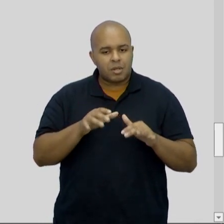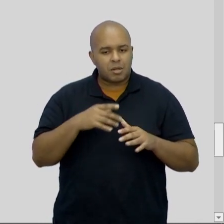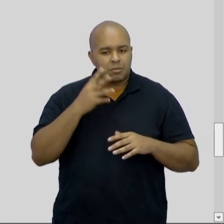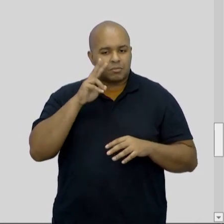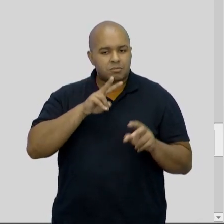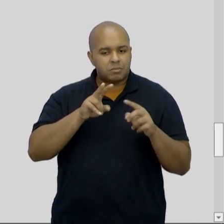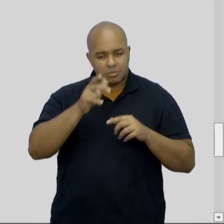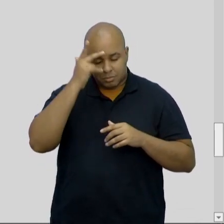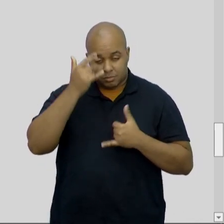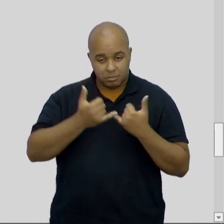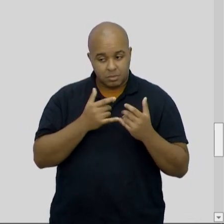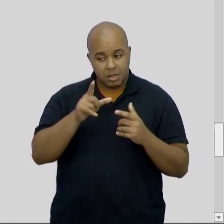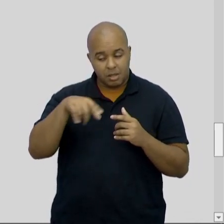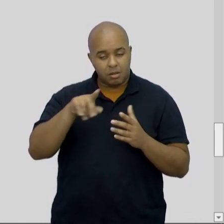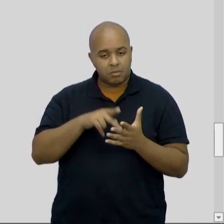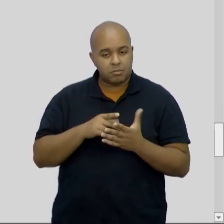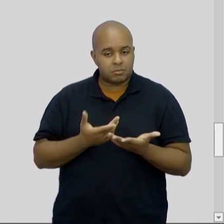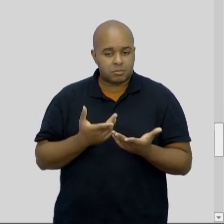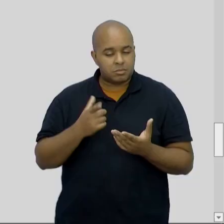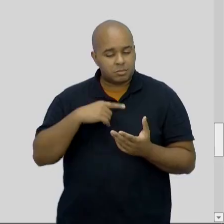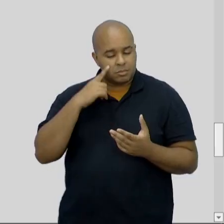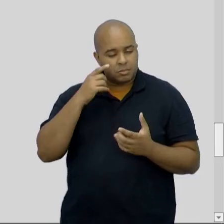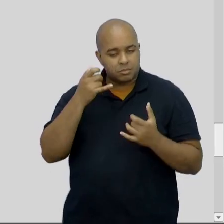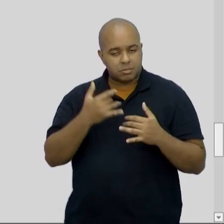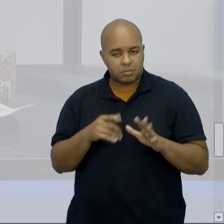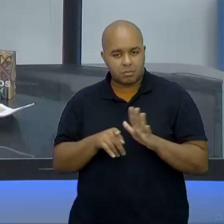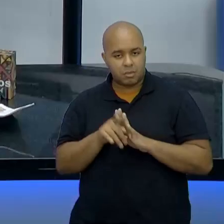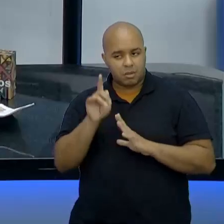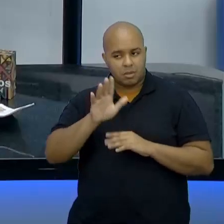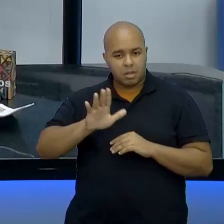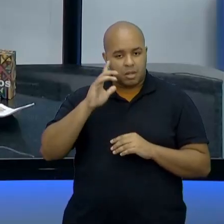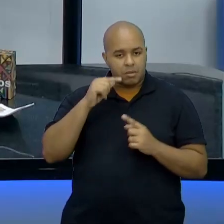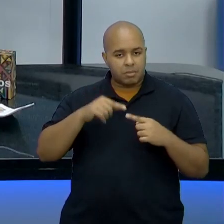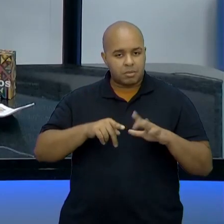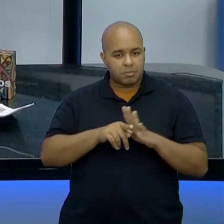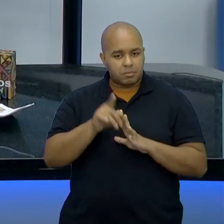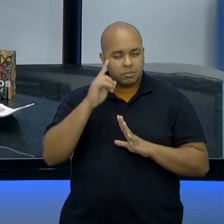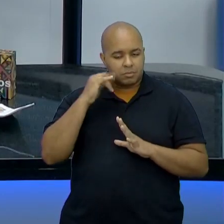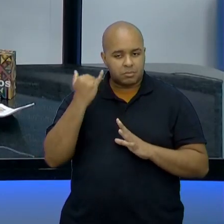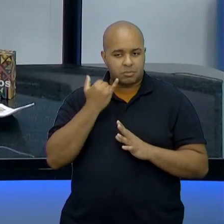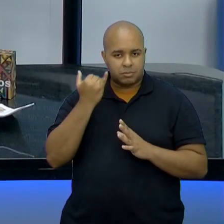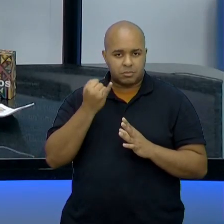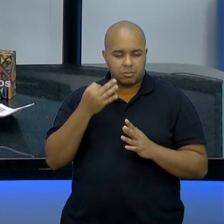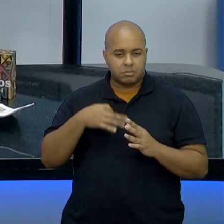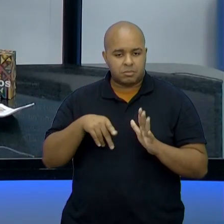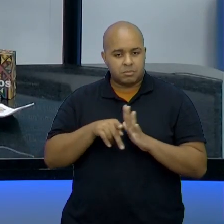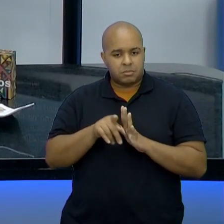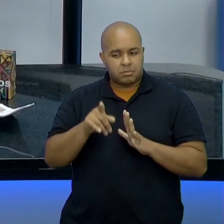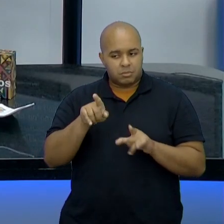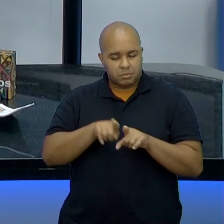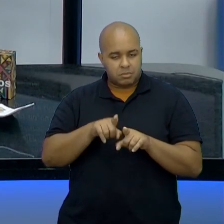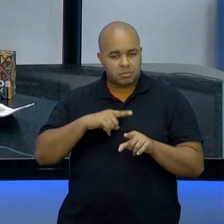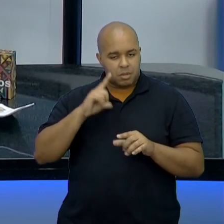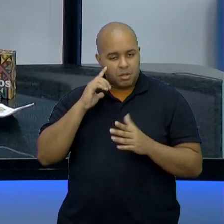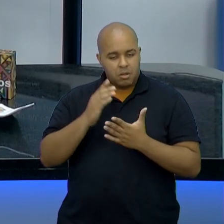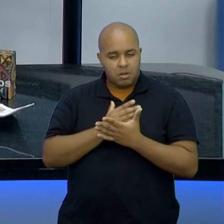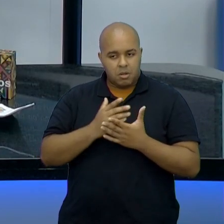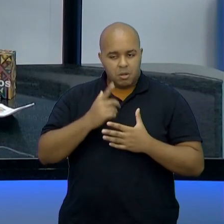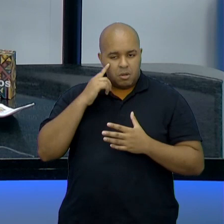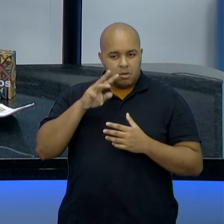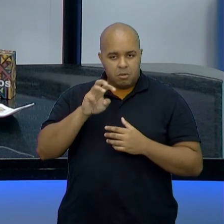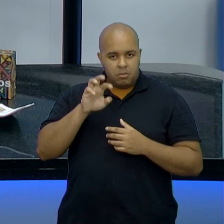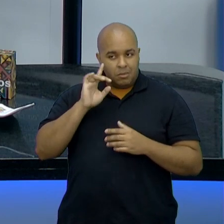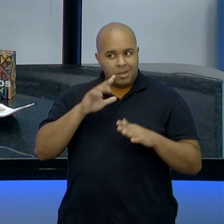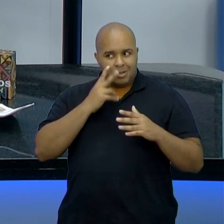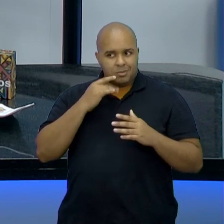olhar dos jogadores para tal realidade. Então, tem uma explicação geral envolvendo a importância. Aqui tem algumas coisas que o Word